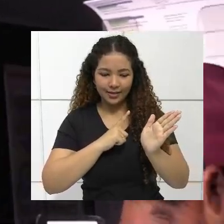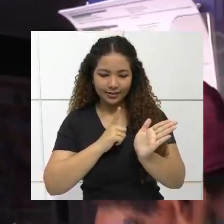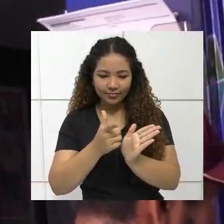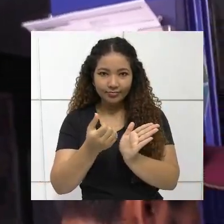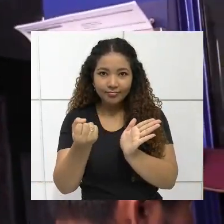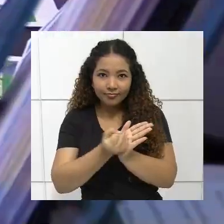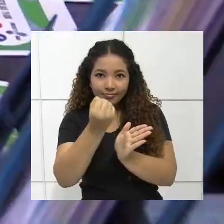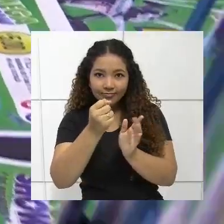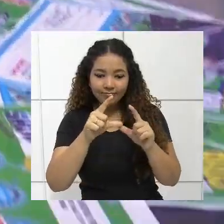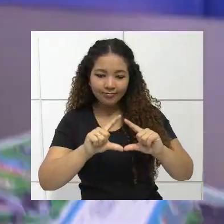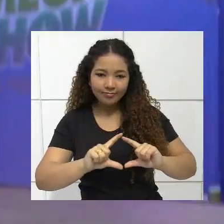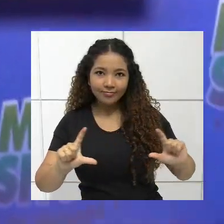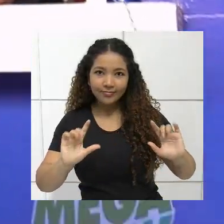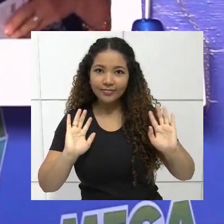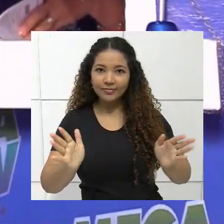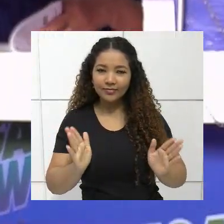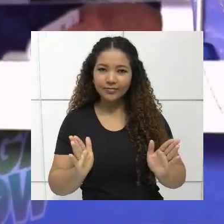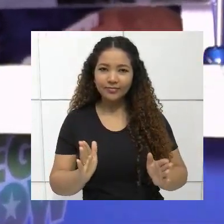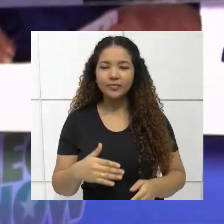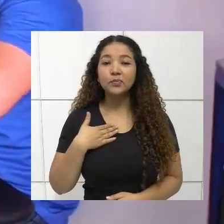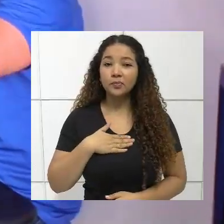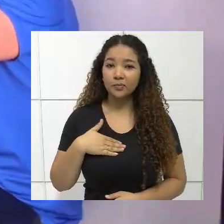duas cartelas.